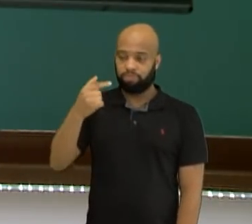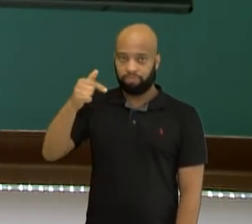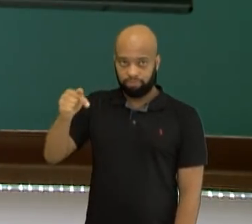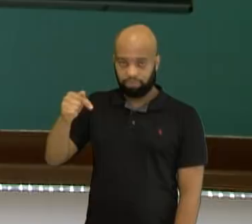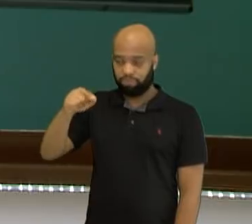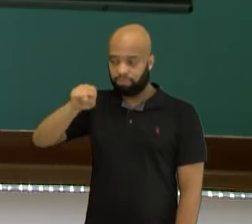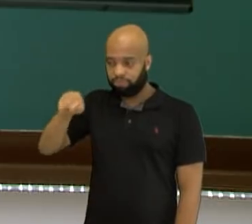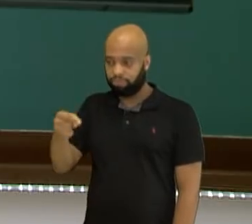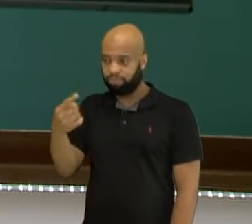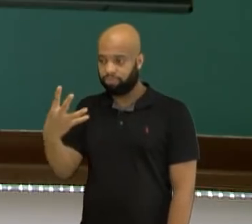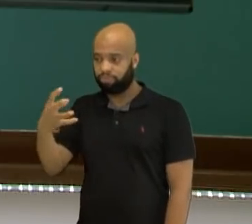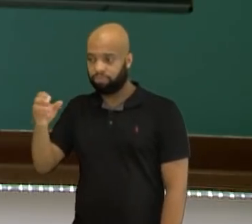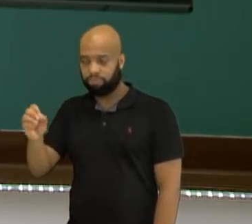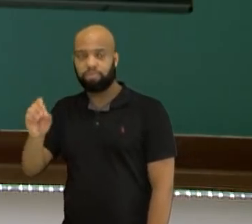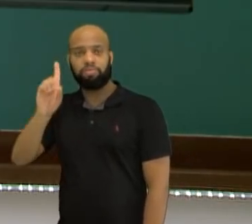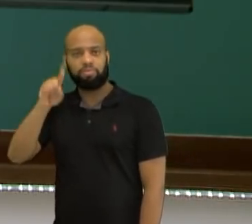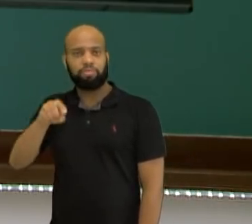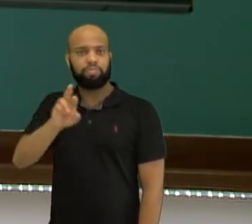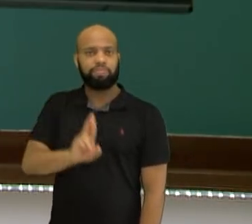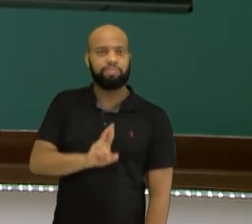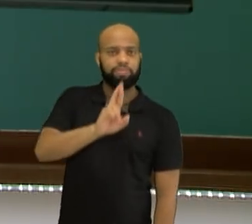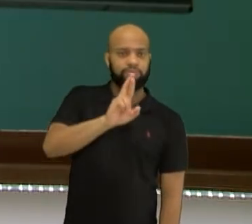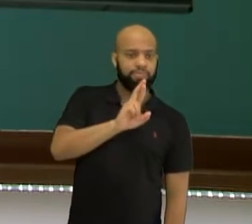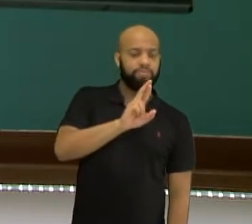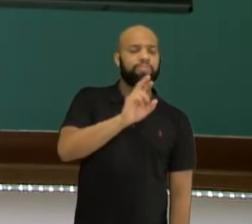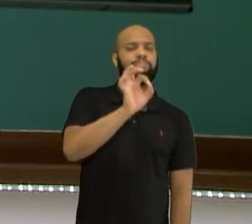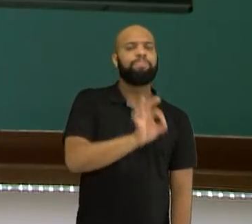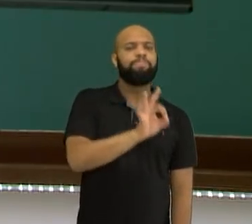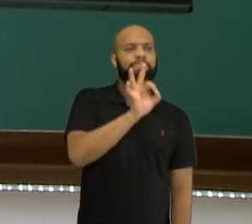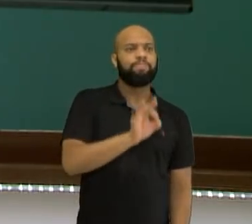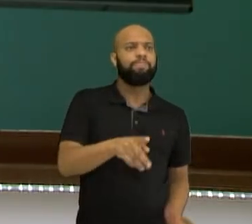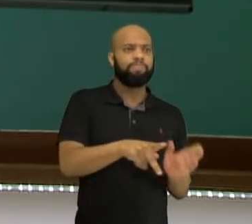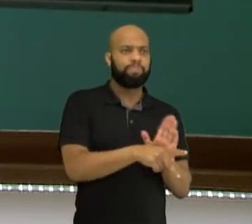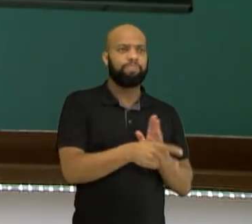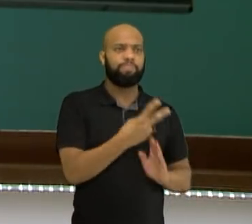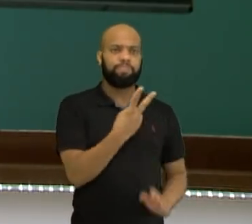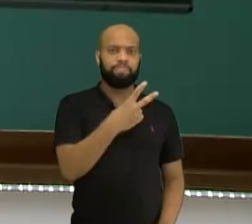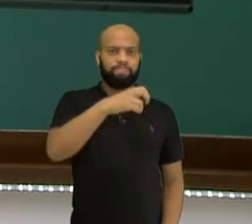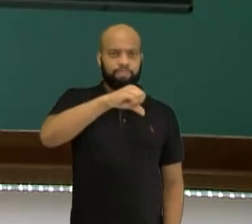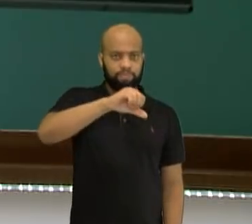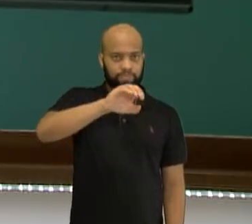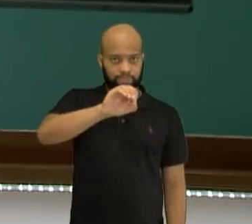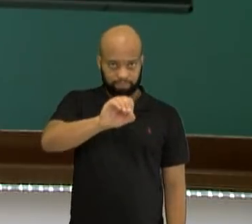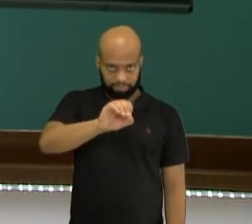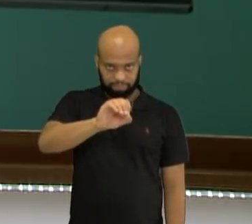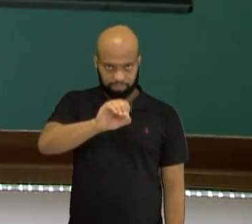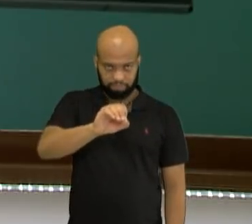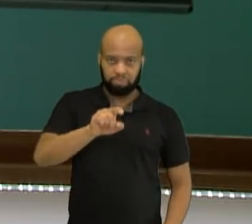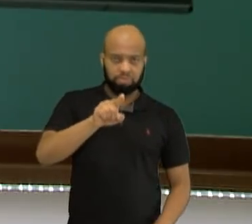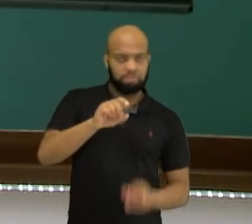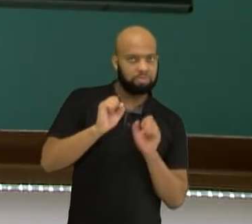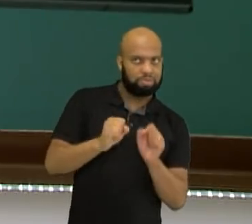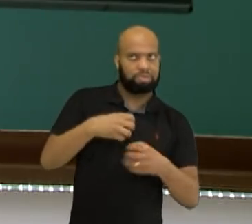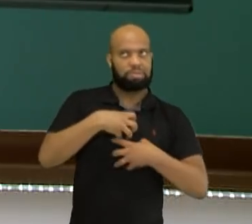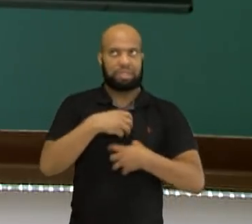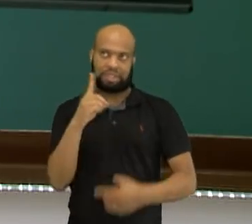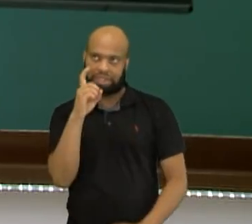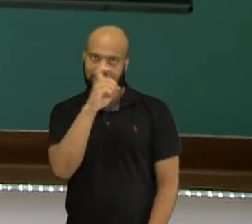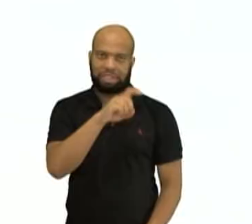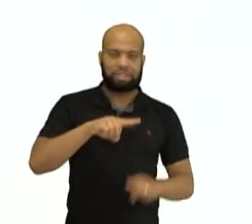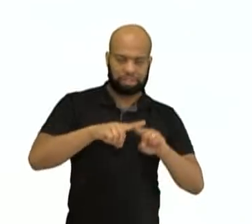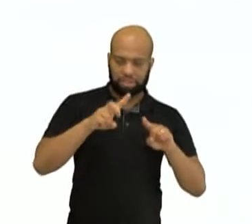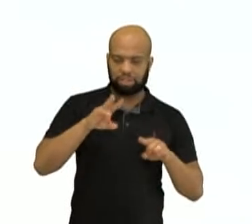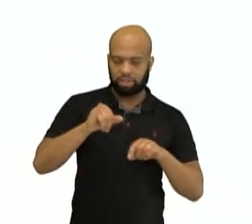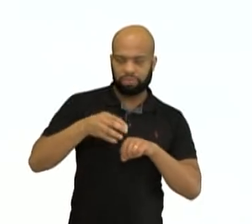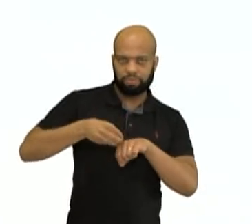saber quantos por cento do preço do tênis ele representa. Então dá uma olhada comigo. Eu vou escrever a razão